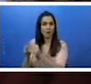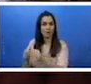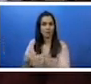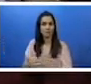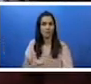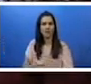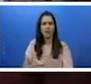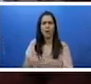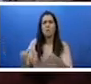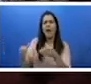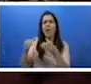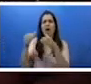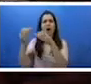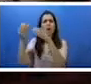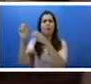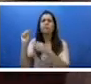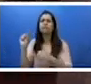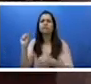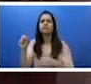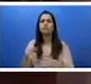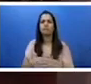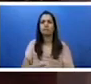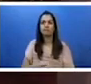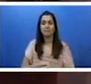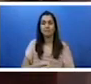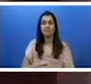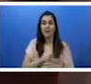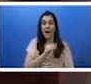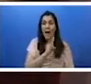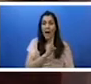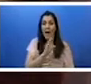o balão? É claro, vai ser a palavra ao lado, ó.